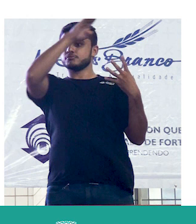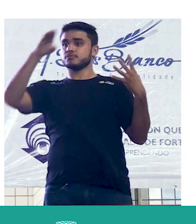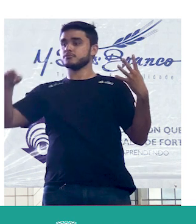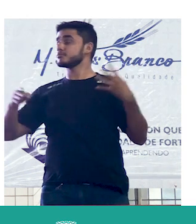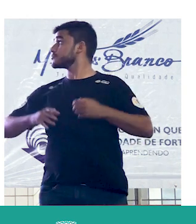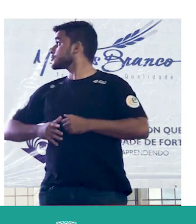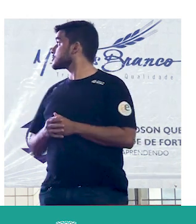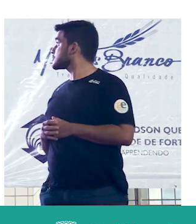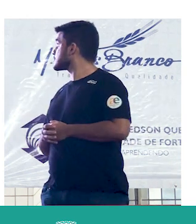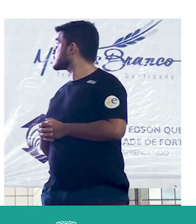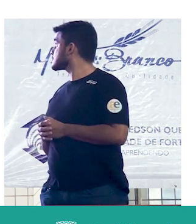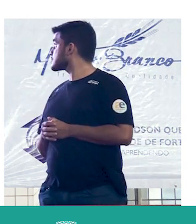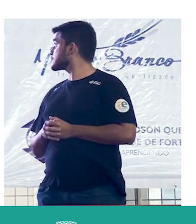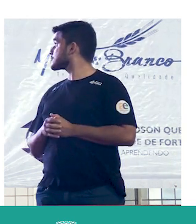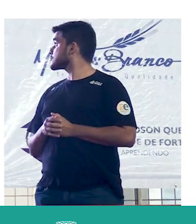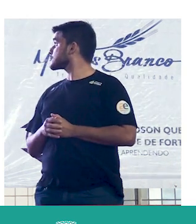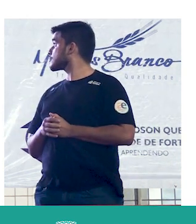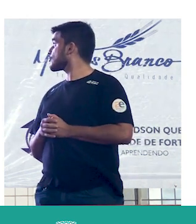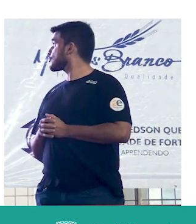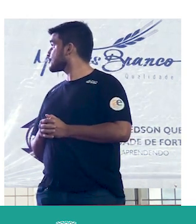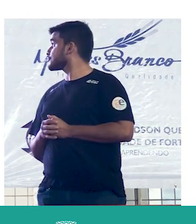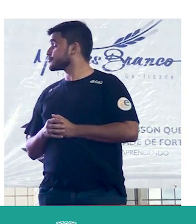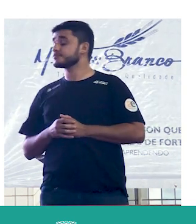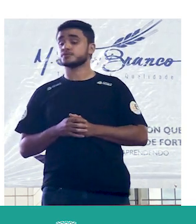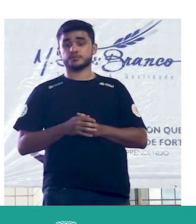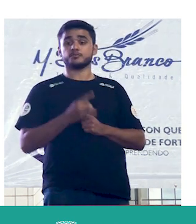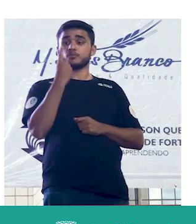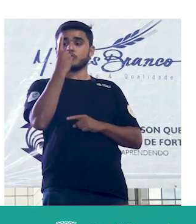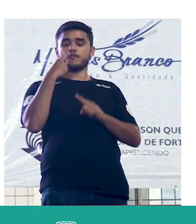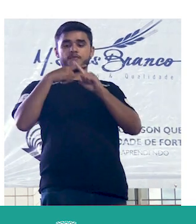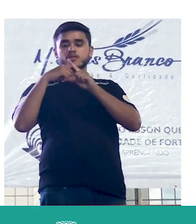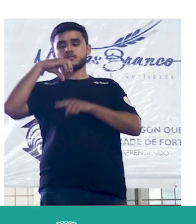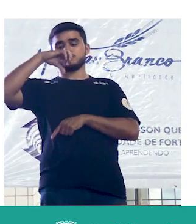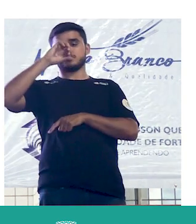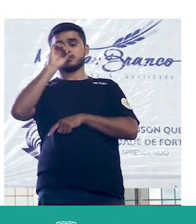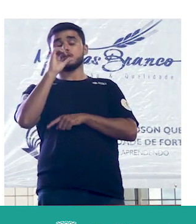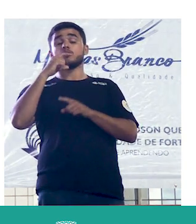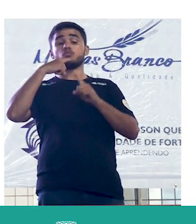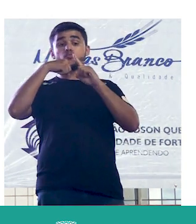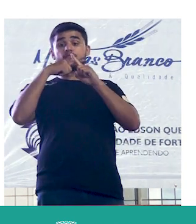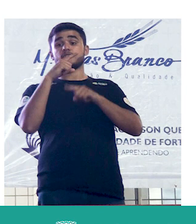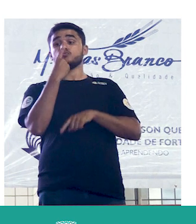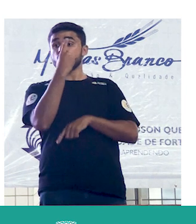Ó, 1 que multiplica 6, que multiplica 96, dividido por 1 que multiplica 1.004.